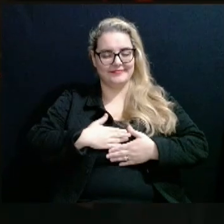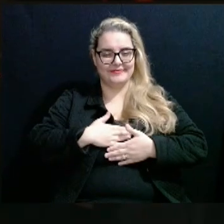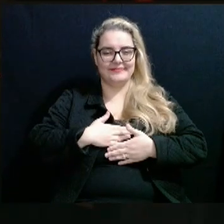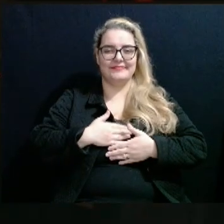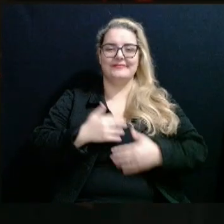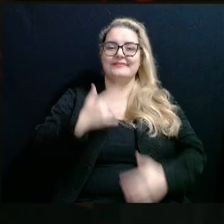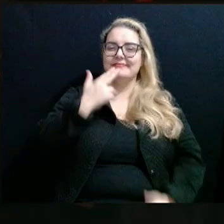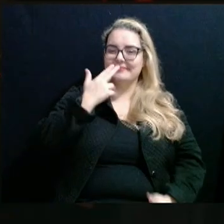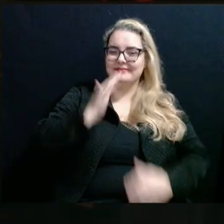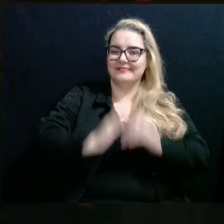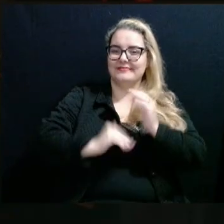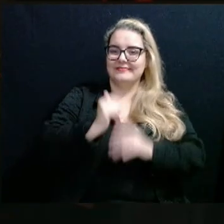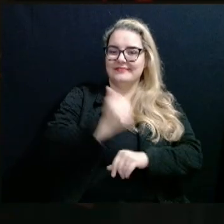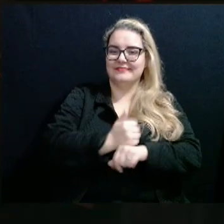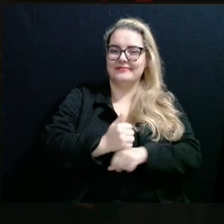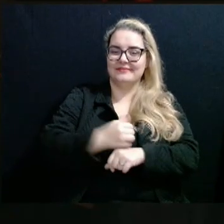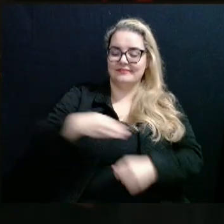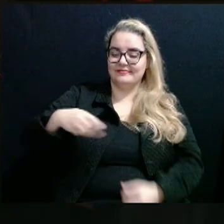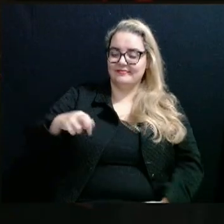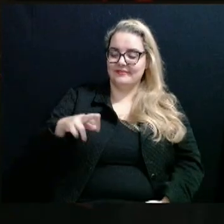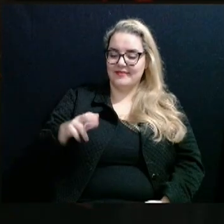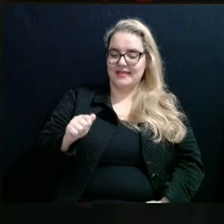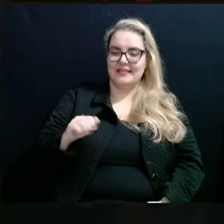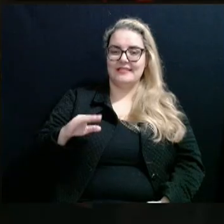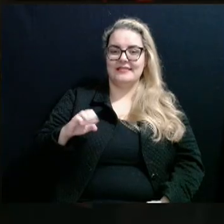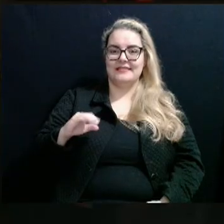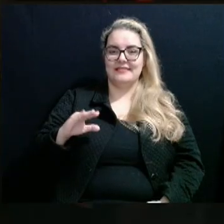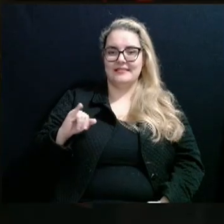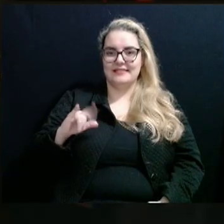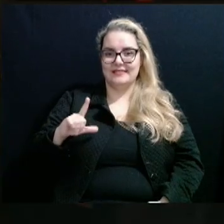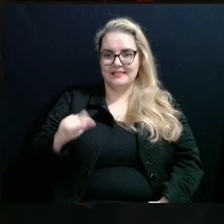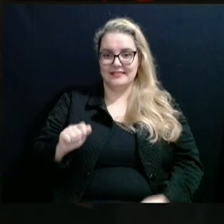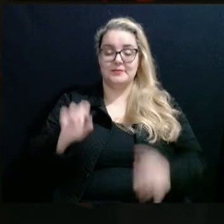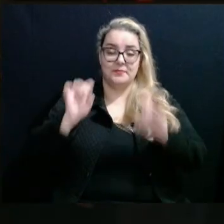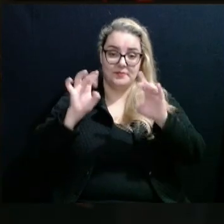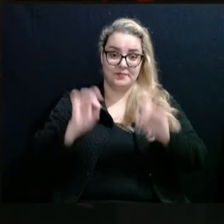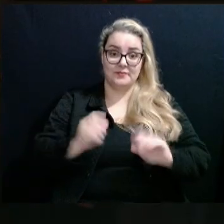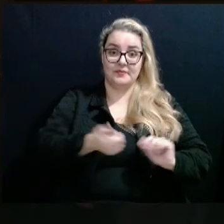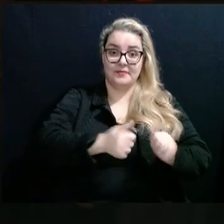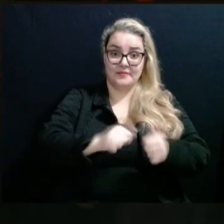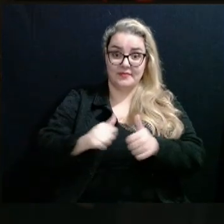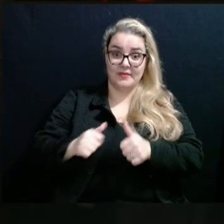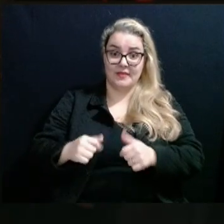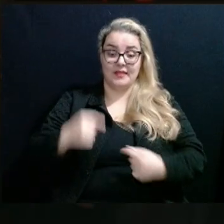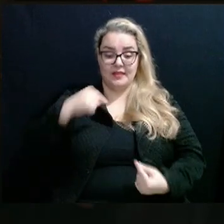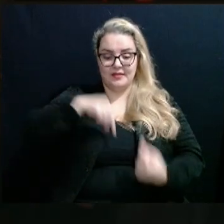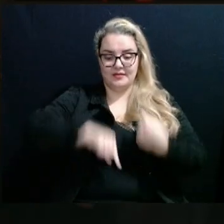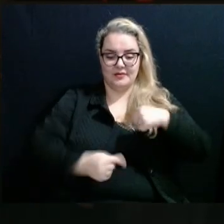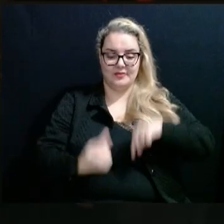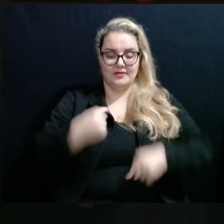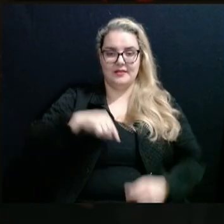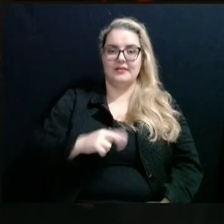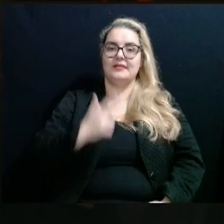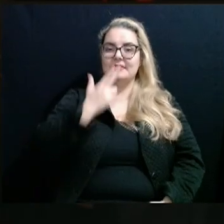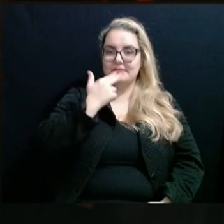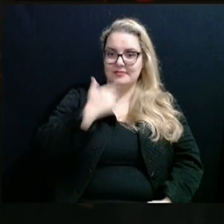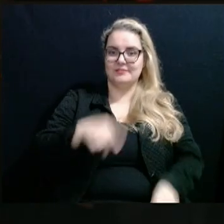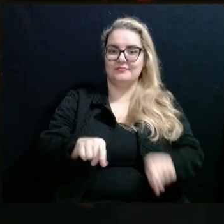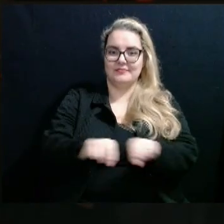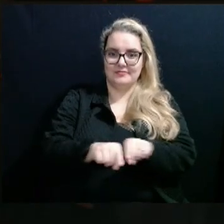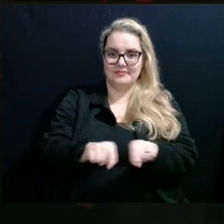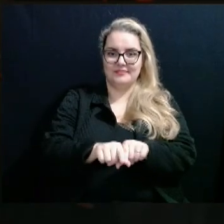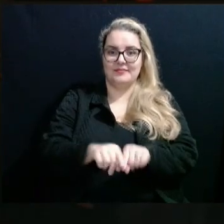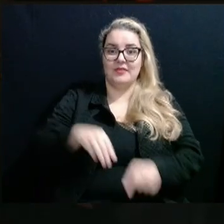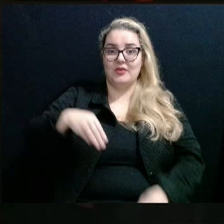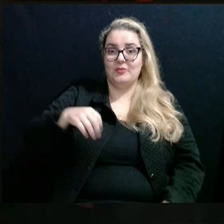Mara Cecília, especialista em avaliação metabólica e nutricional, também modulação intestinal e